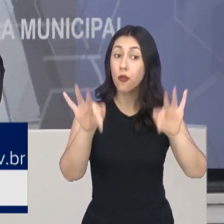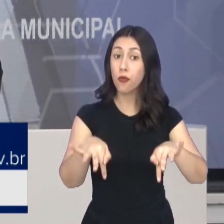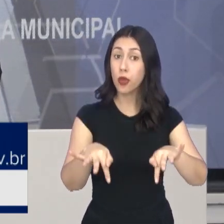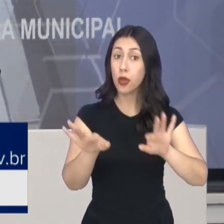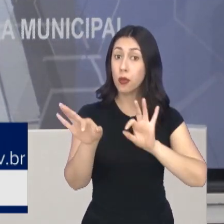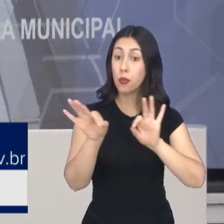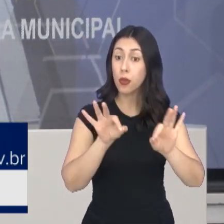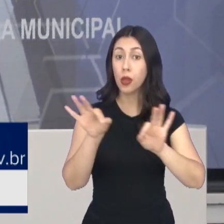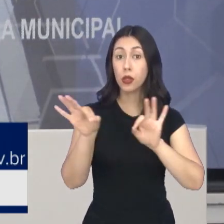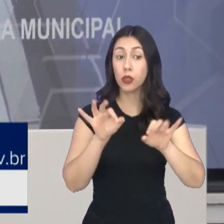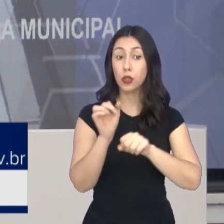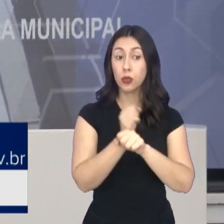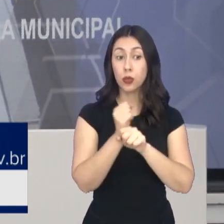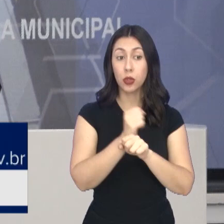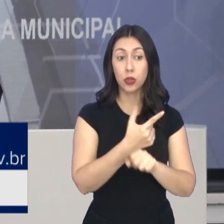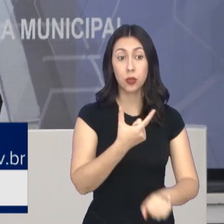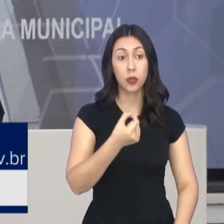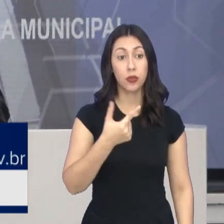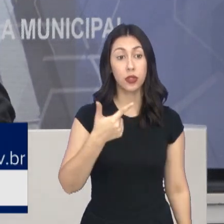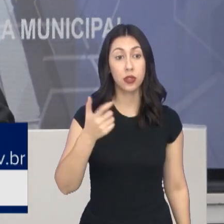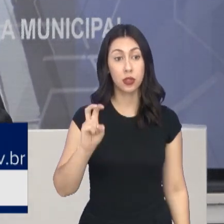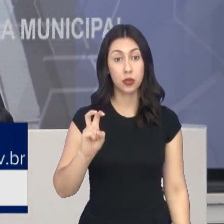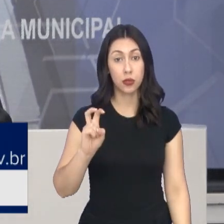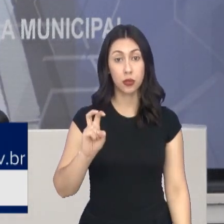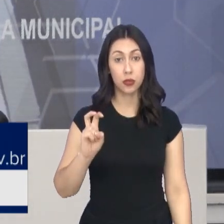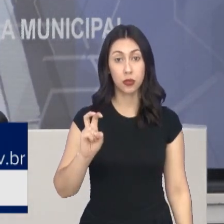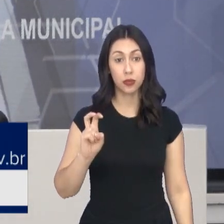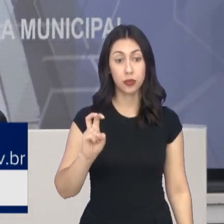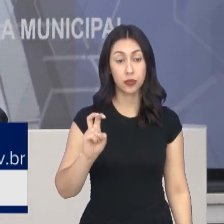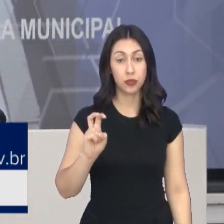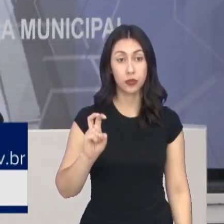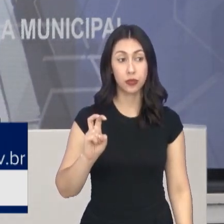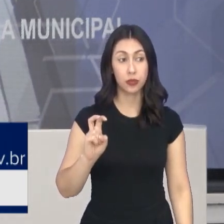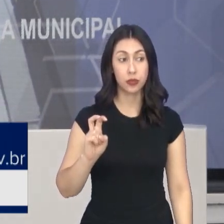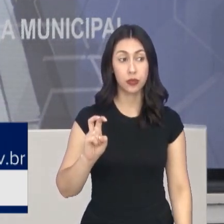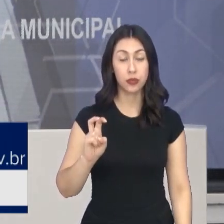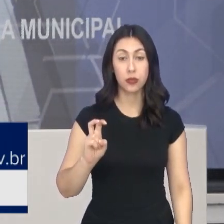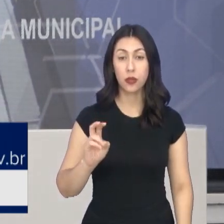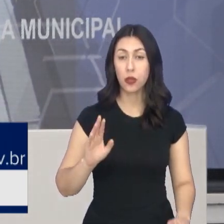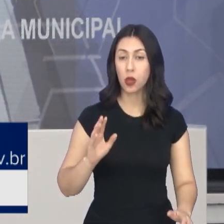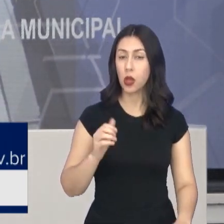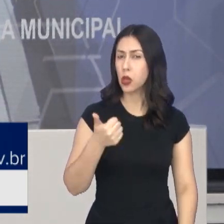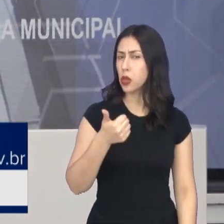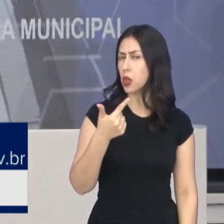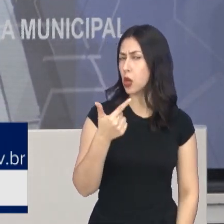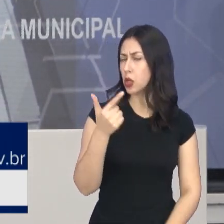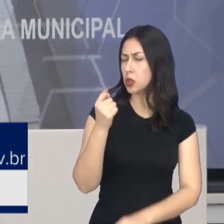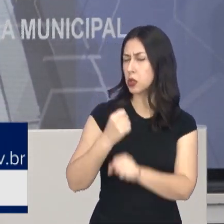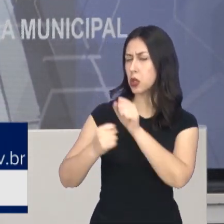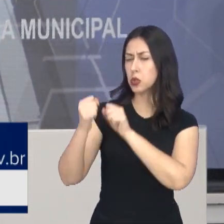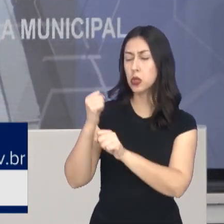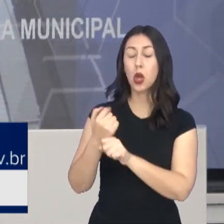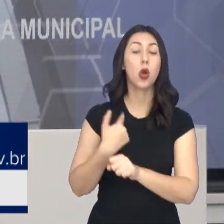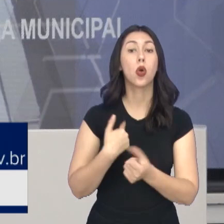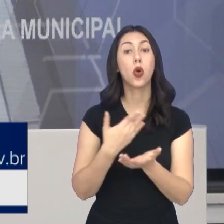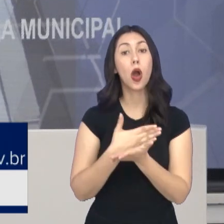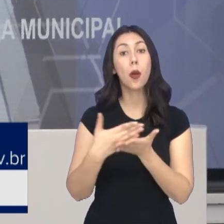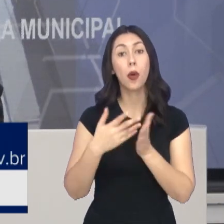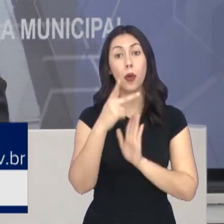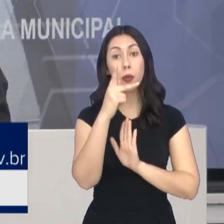para 2025. Há 12 anos atrás, eu comecei um projeto que se chama Câmara